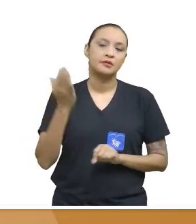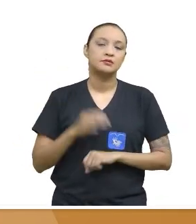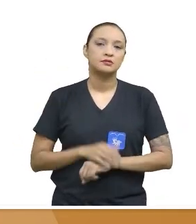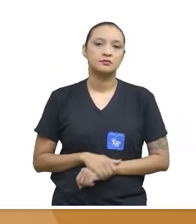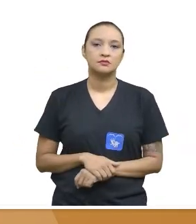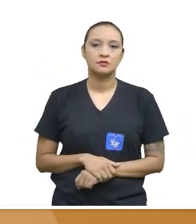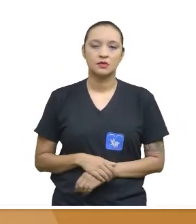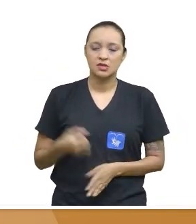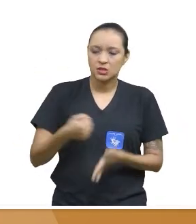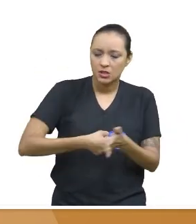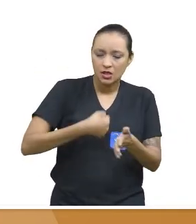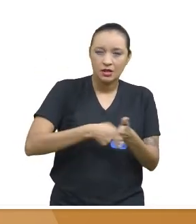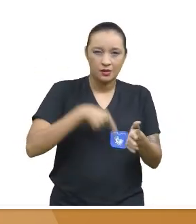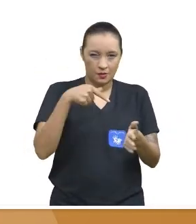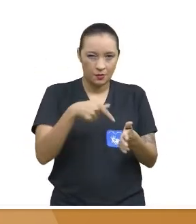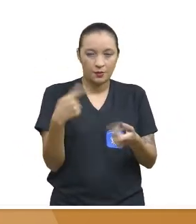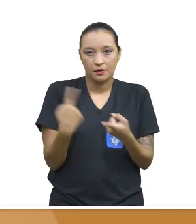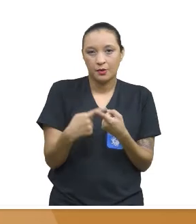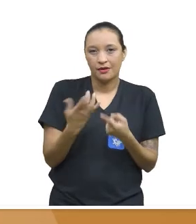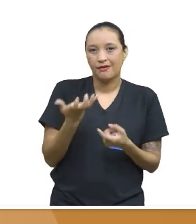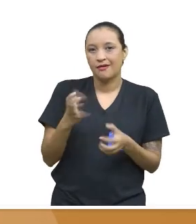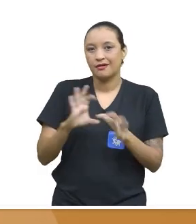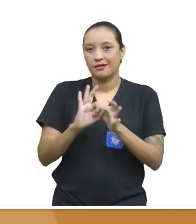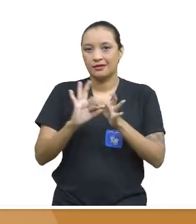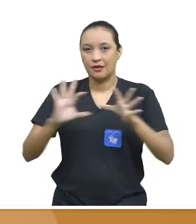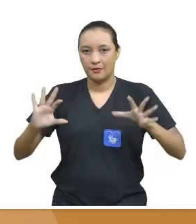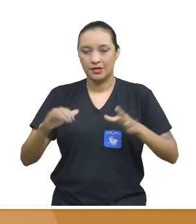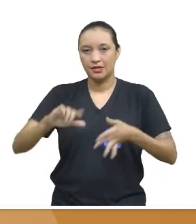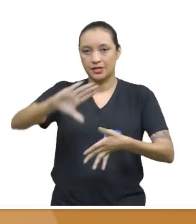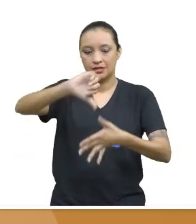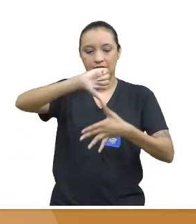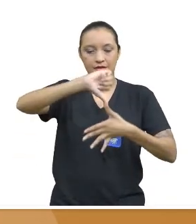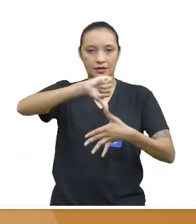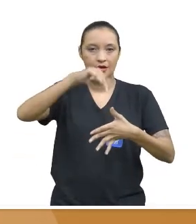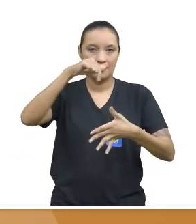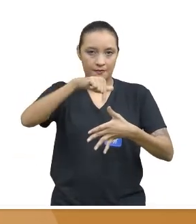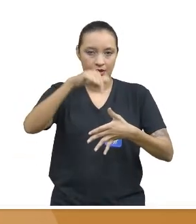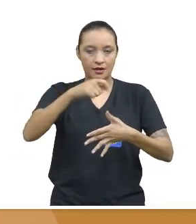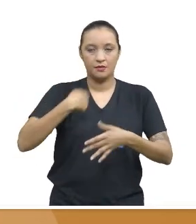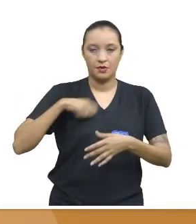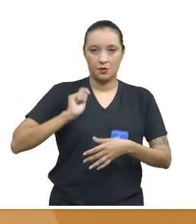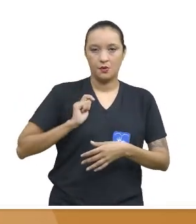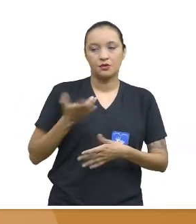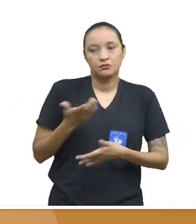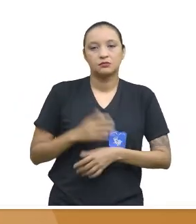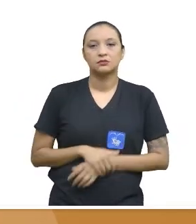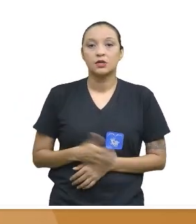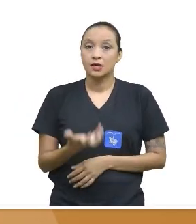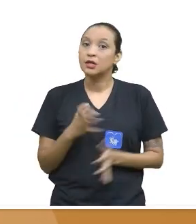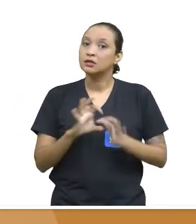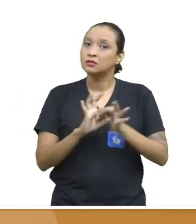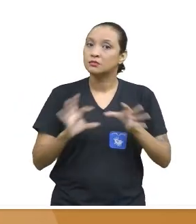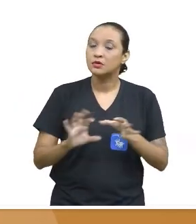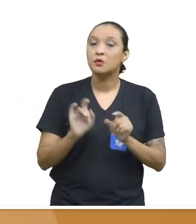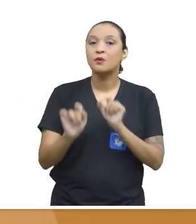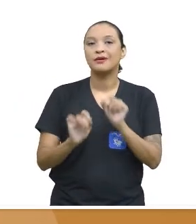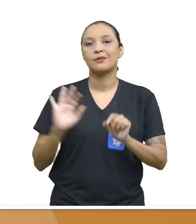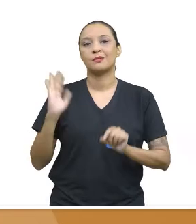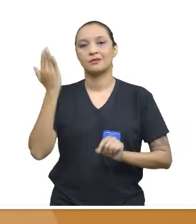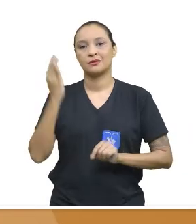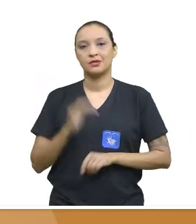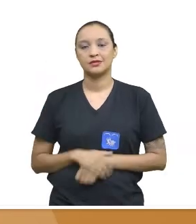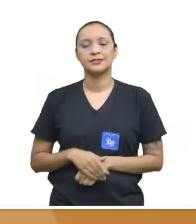Essas lutas pela independência da América colonial espanhola, elas vão resultar